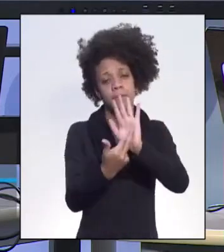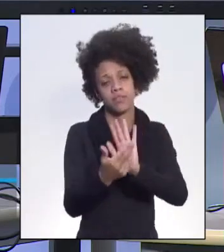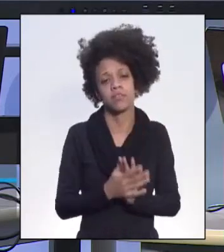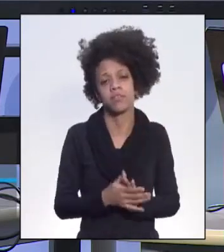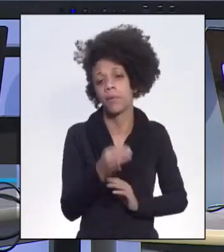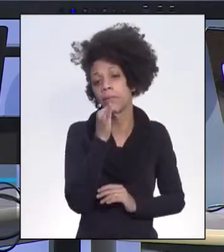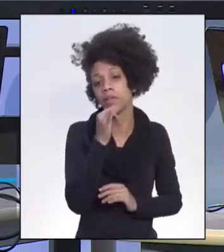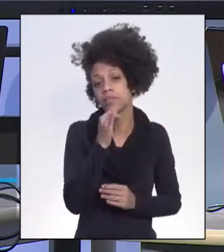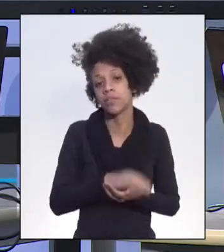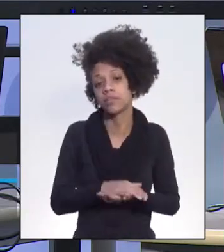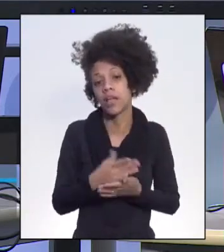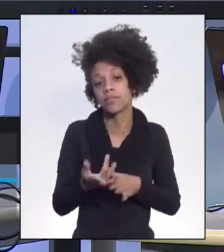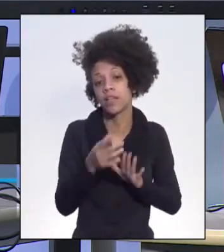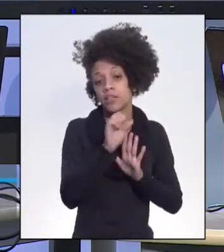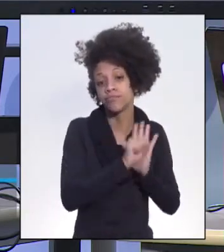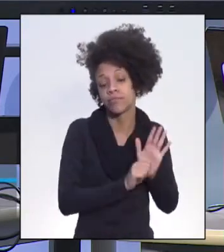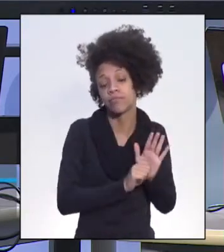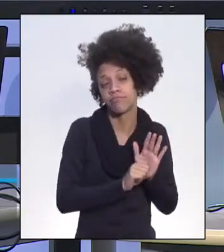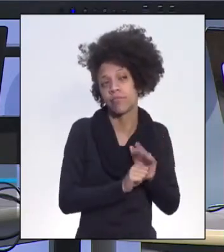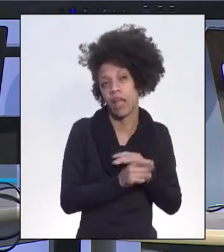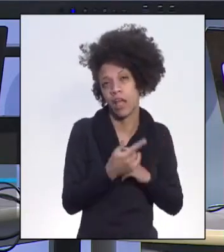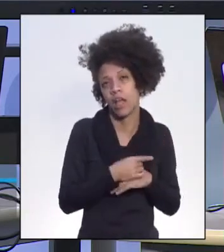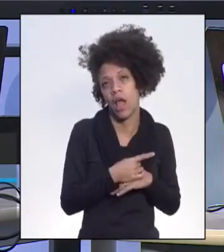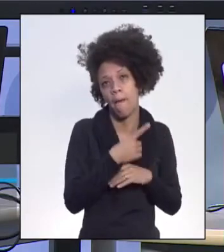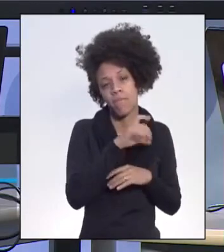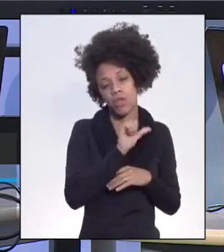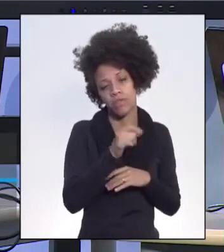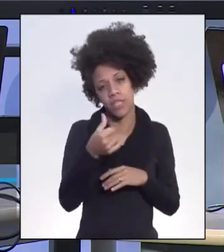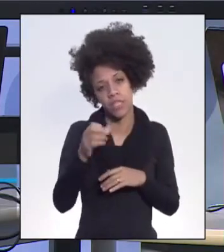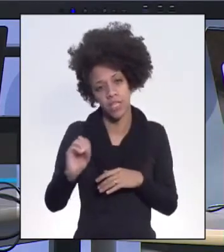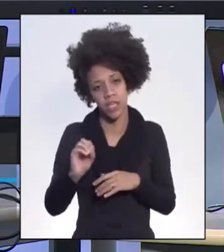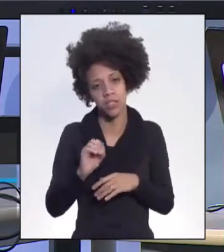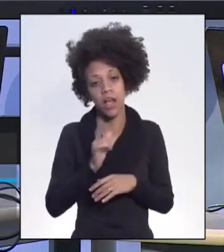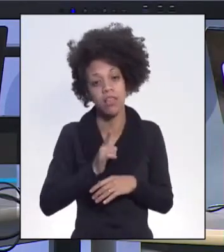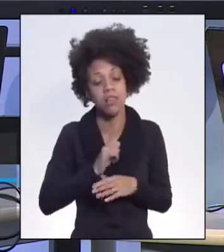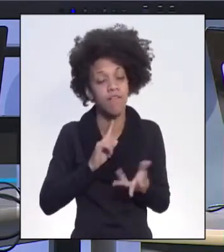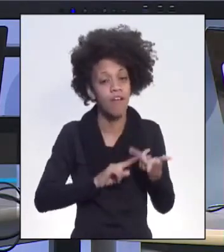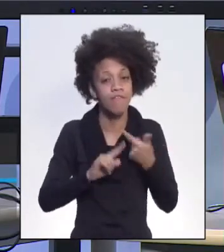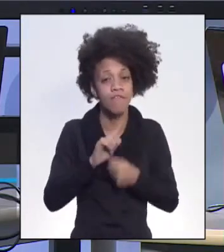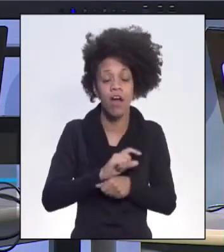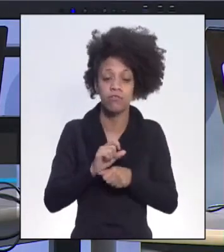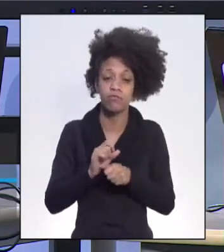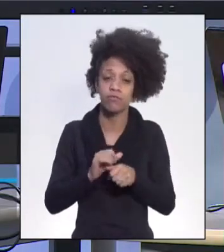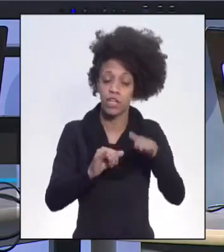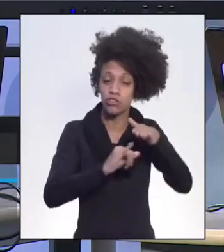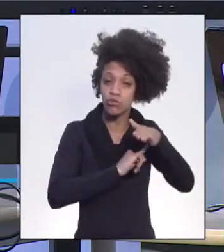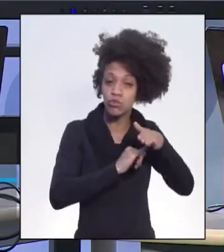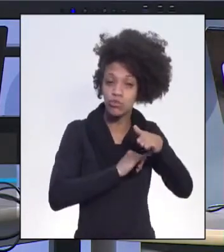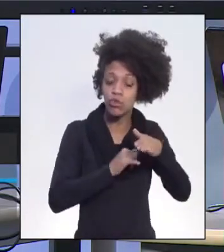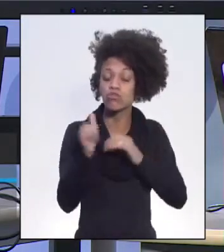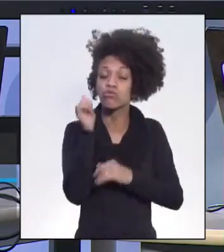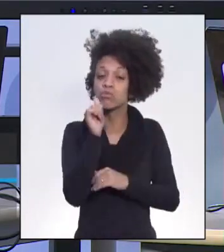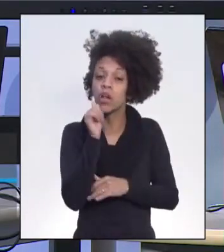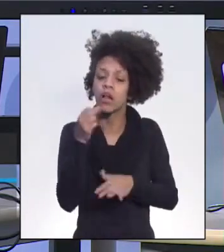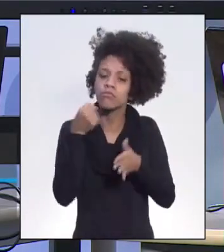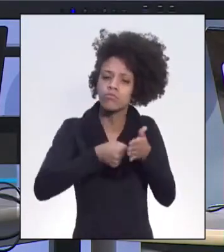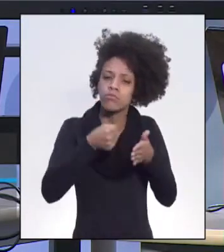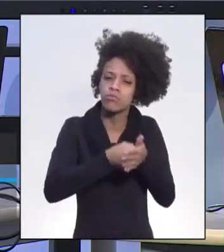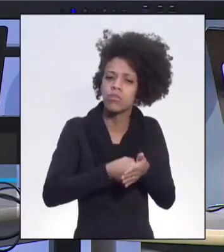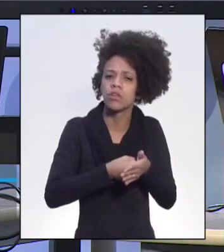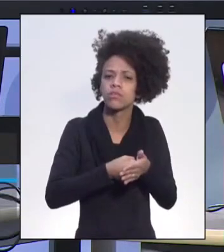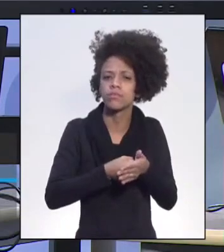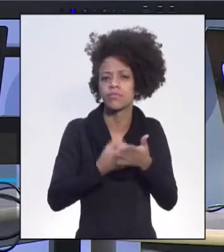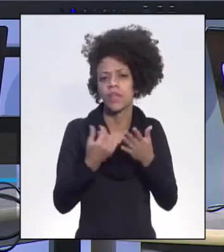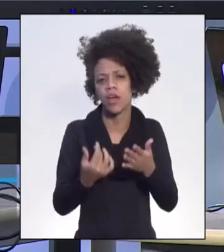Por exemplo, na década de 60, nós tivemos várias associações de mulheres que lutaram